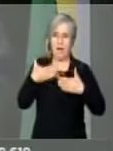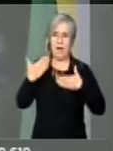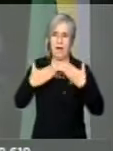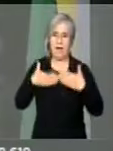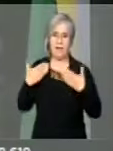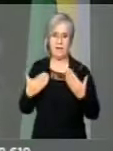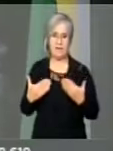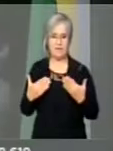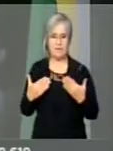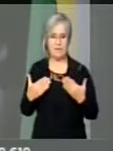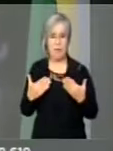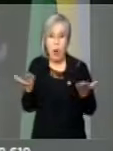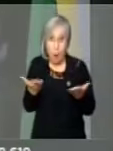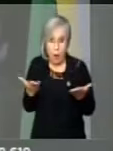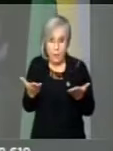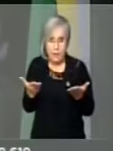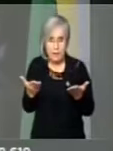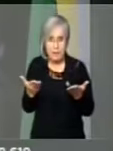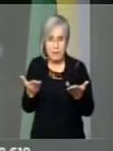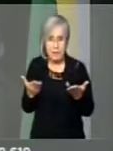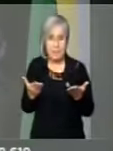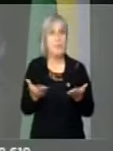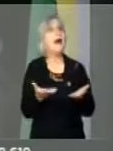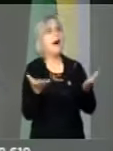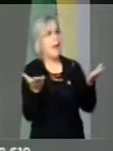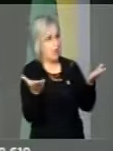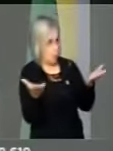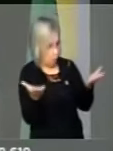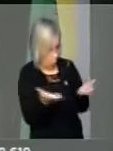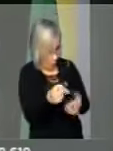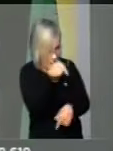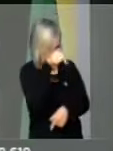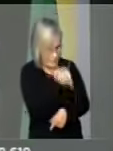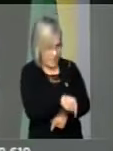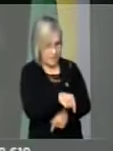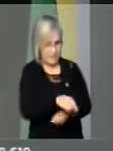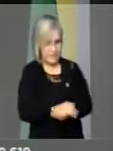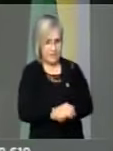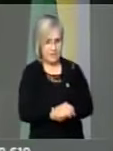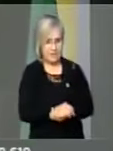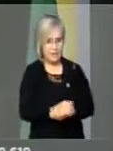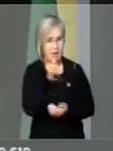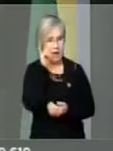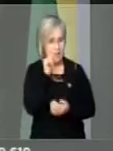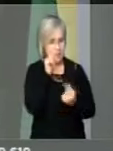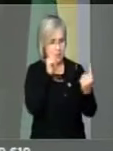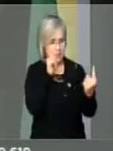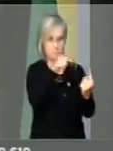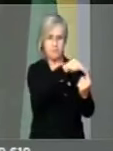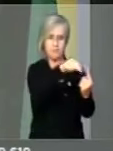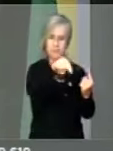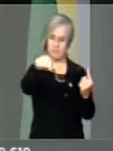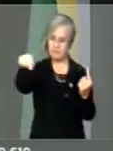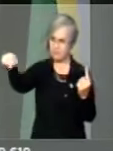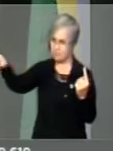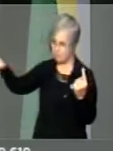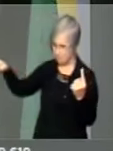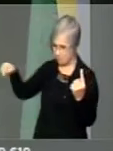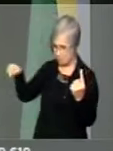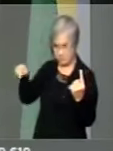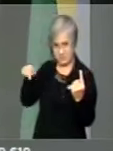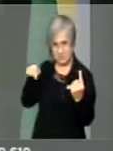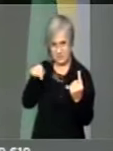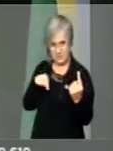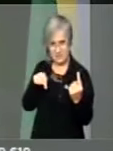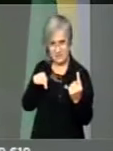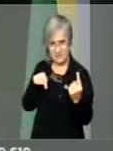né? Agora? Eu falei, não, agora e aqui. Ela saiu dali de trás e por alguns minutos ela